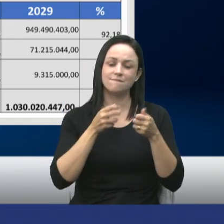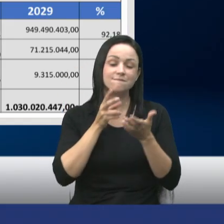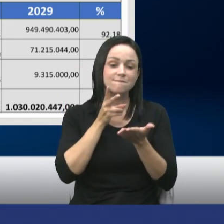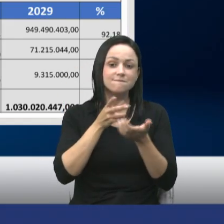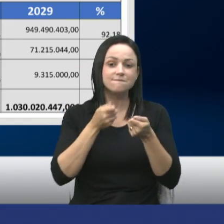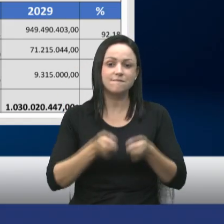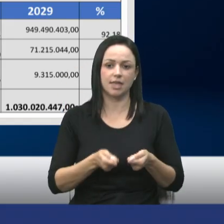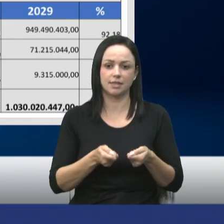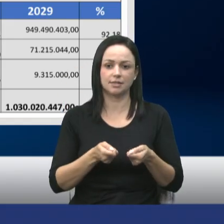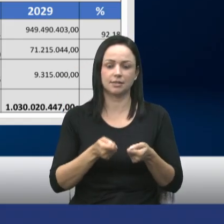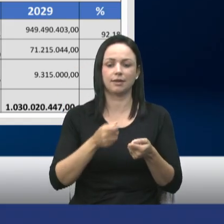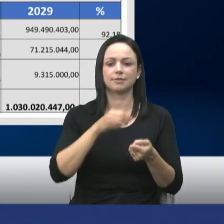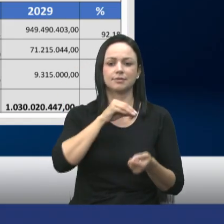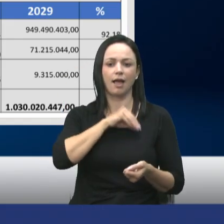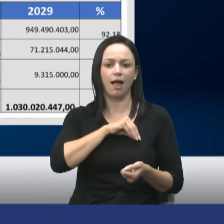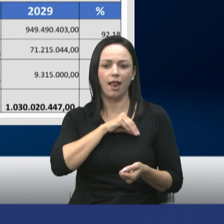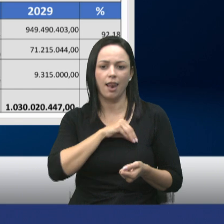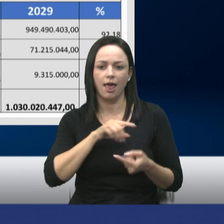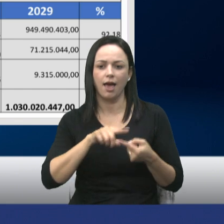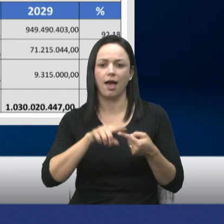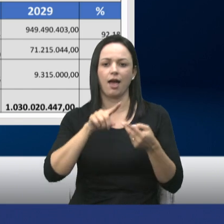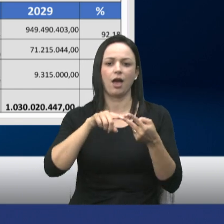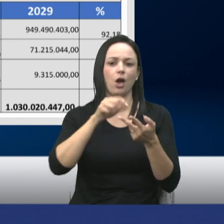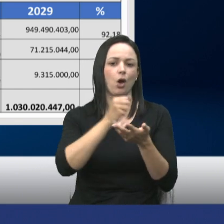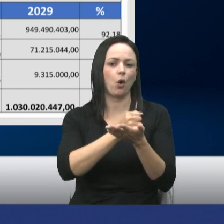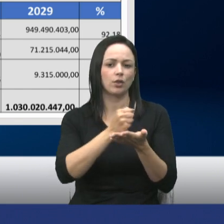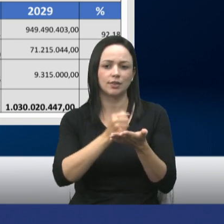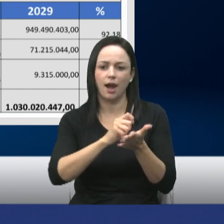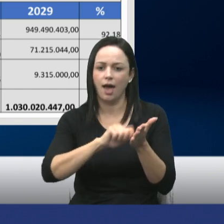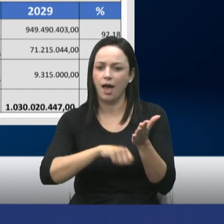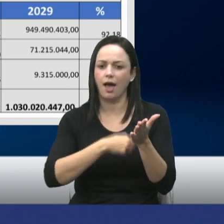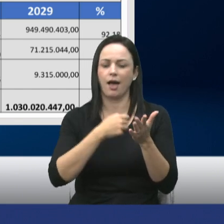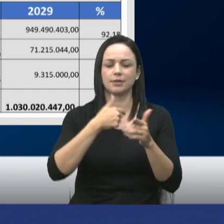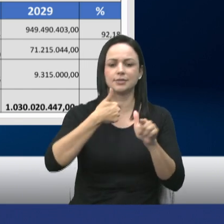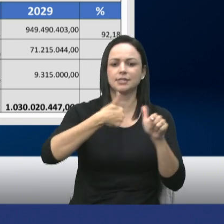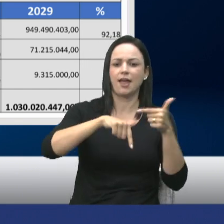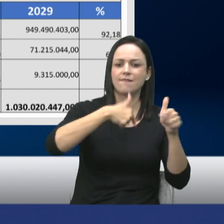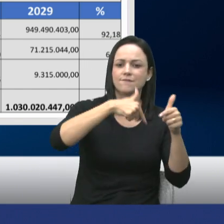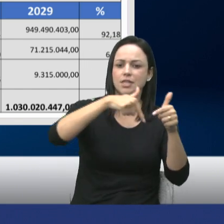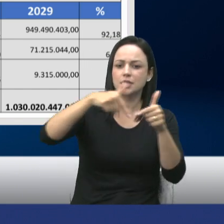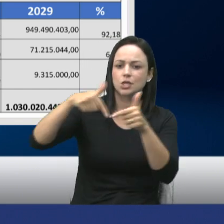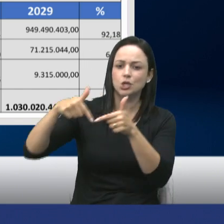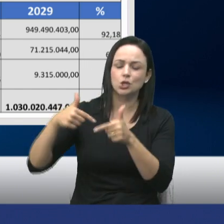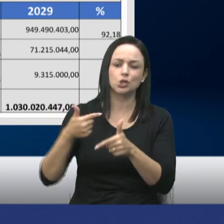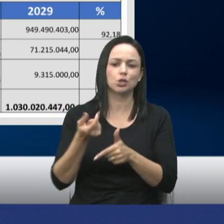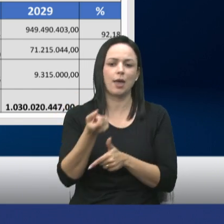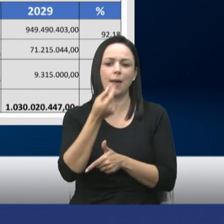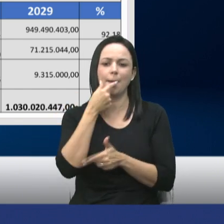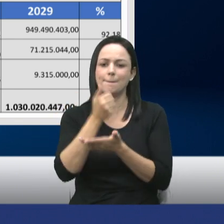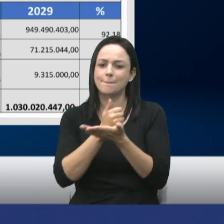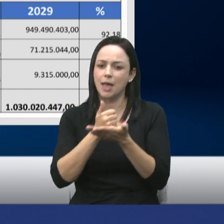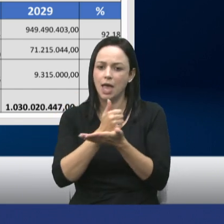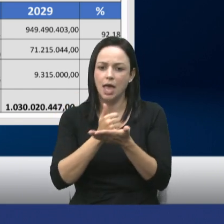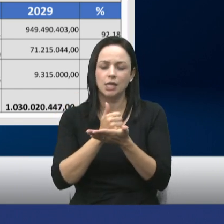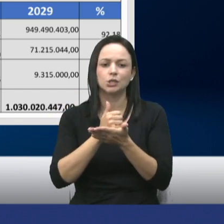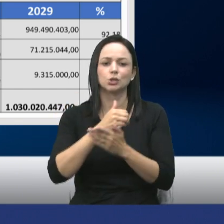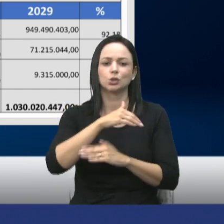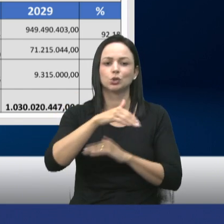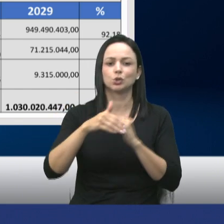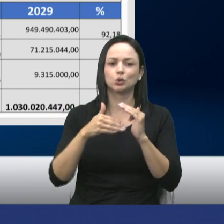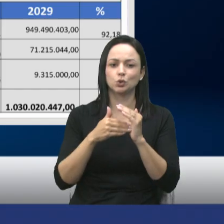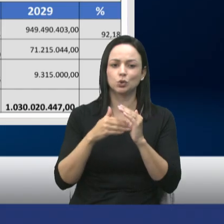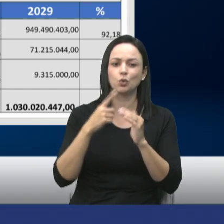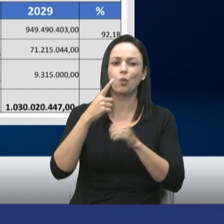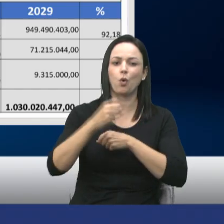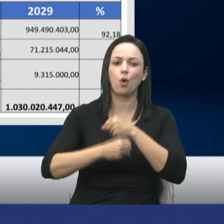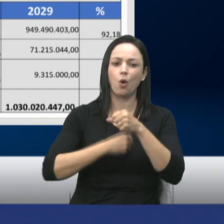Folha de pagamento, contratos, prestação de serviço, medicamentos, enfim, tudo que de um ano para o